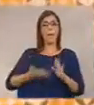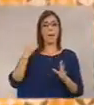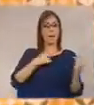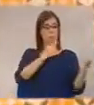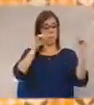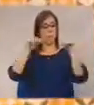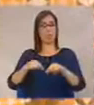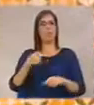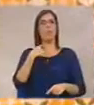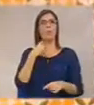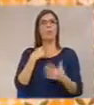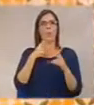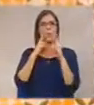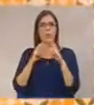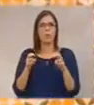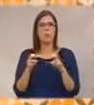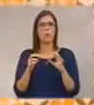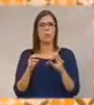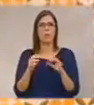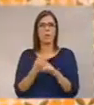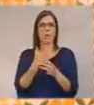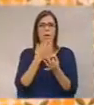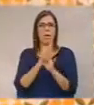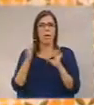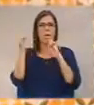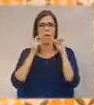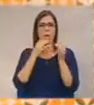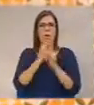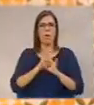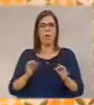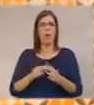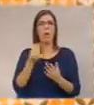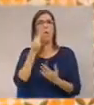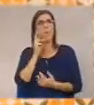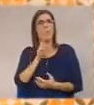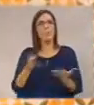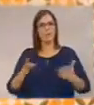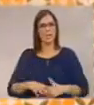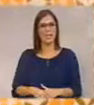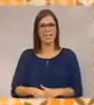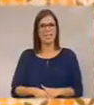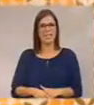cheguei aqui ao curso, eu descobri mesmo que sou um ótimo fotógrafo. Como é que tu vês isso?